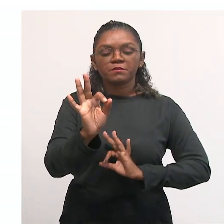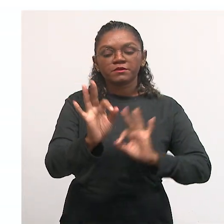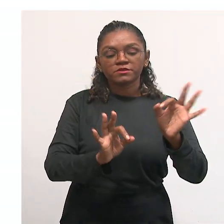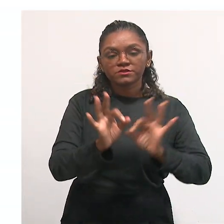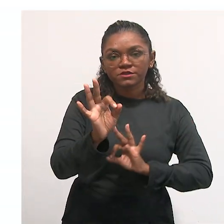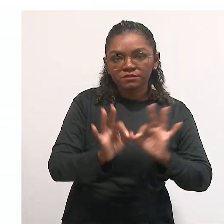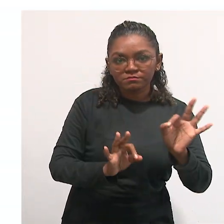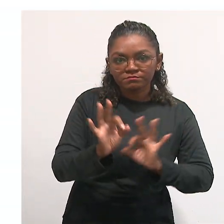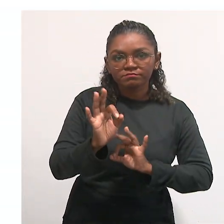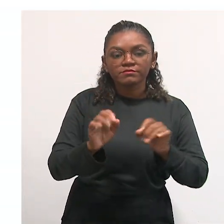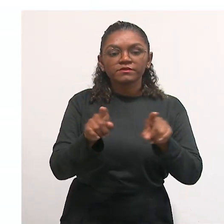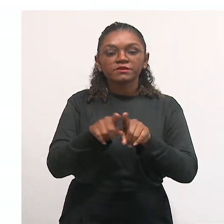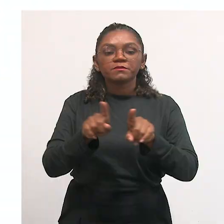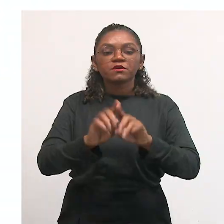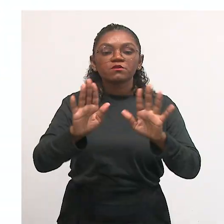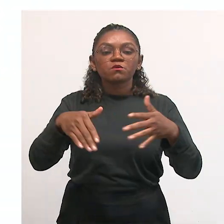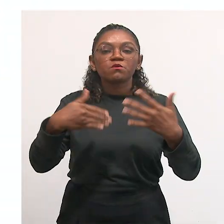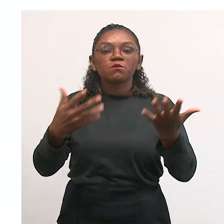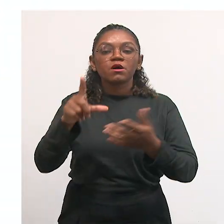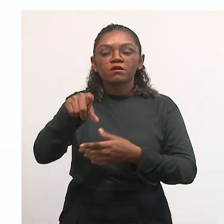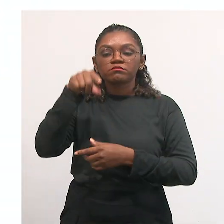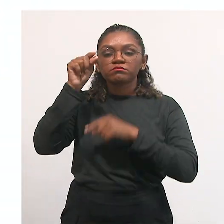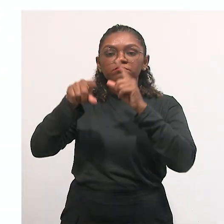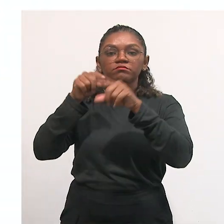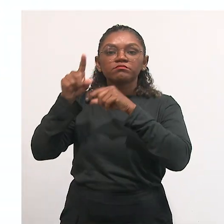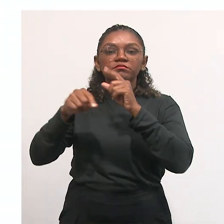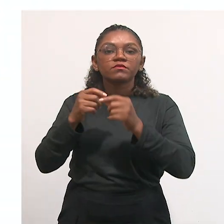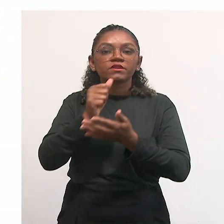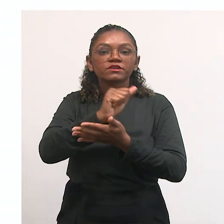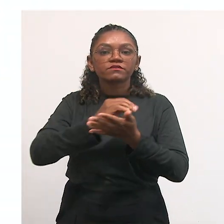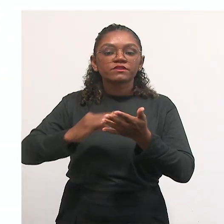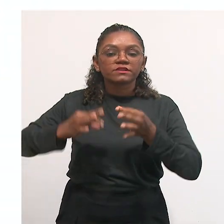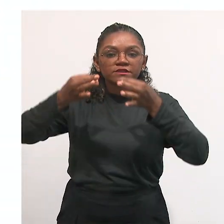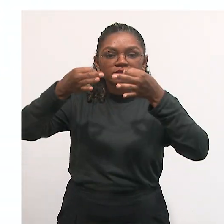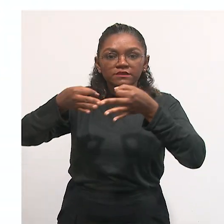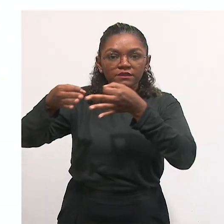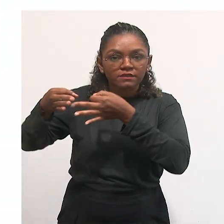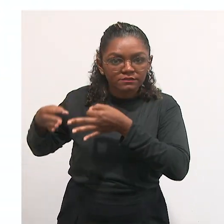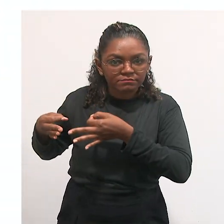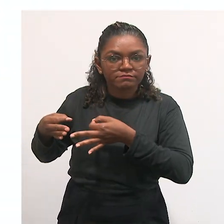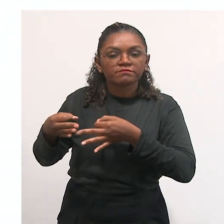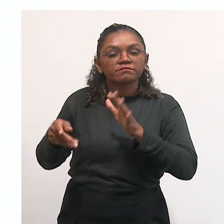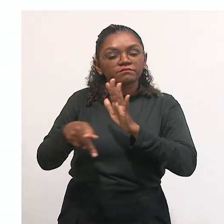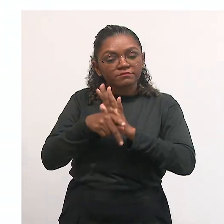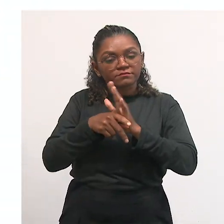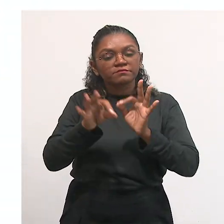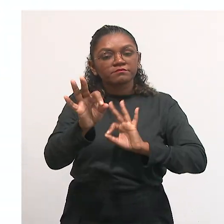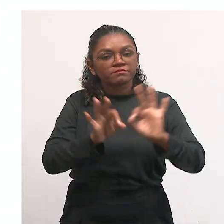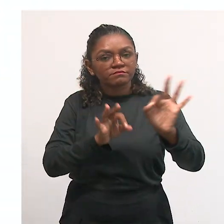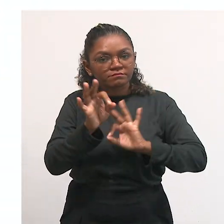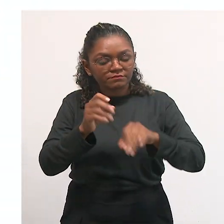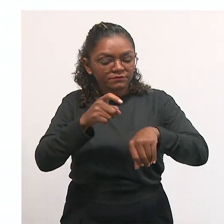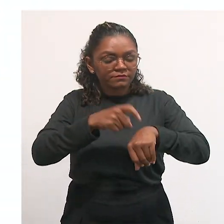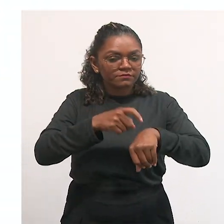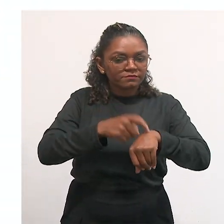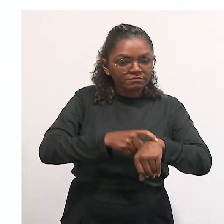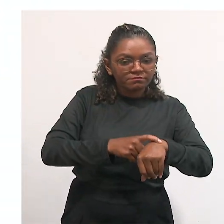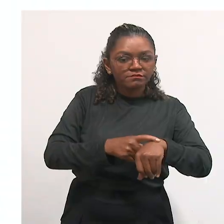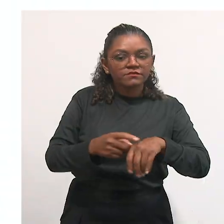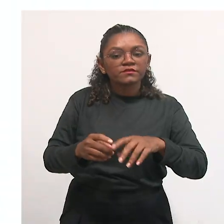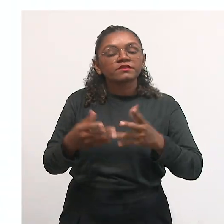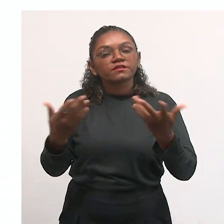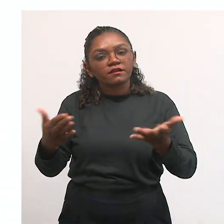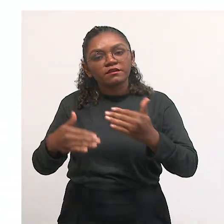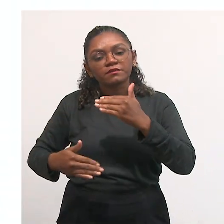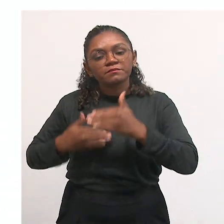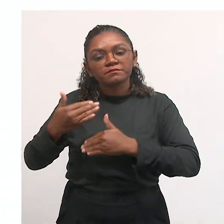e definir atividades, né, com relação a esse planejamento. Quando eu faço atividade de planejamento do tempo, né, é um processo